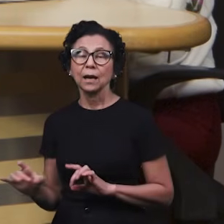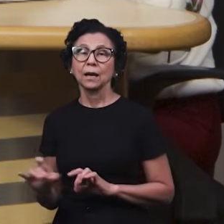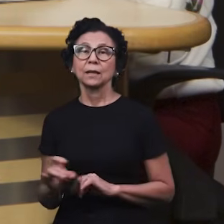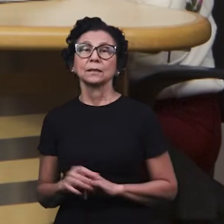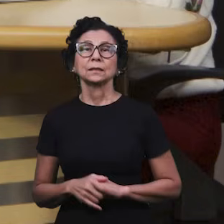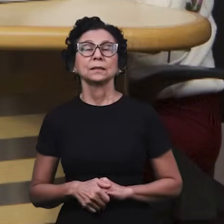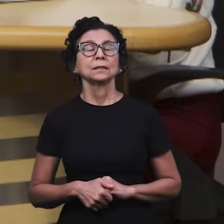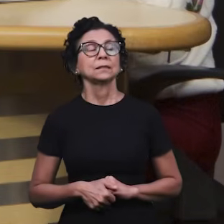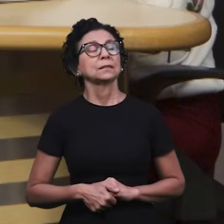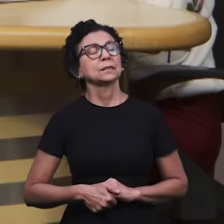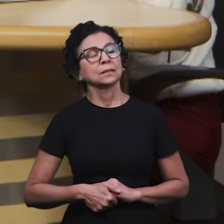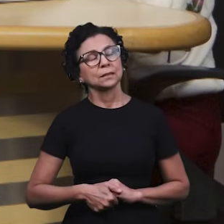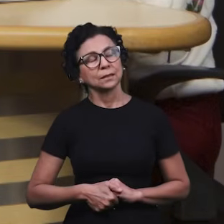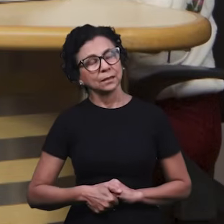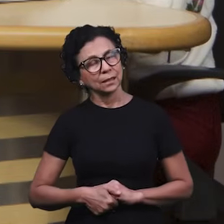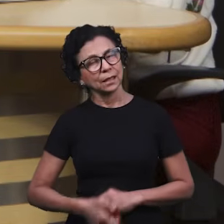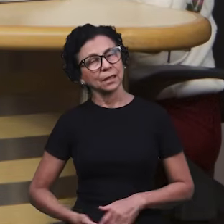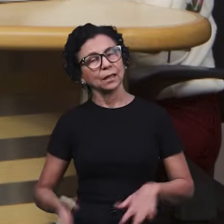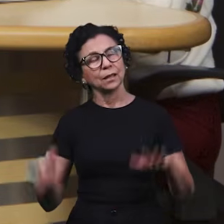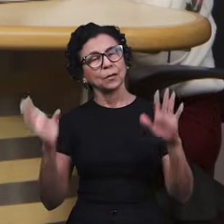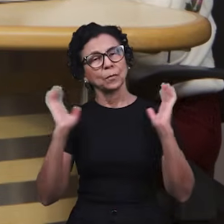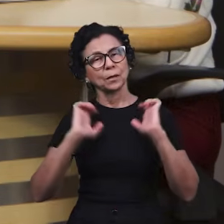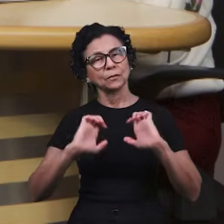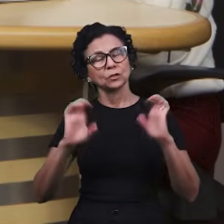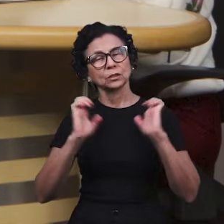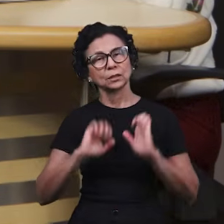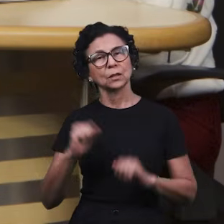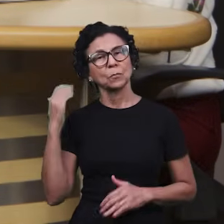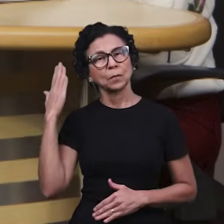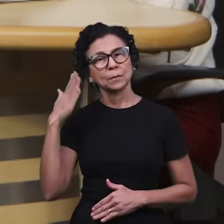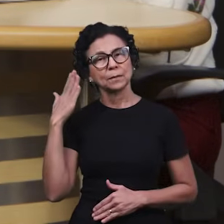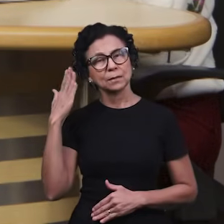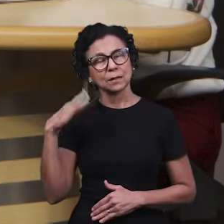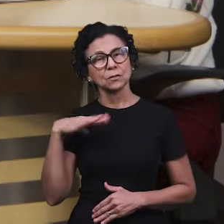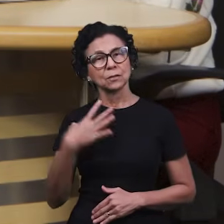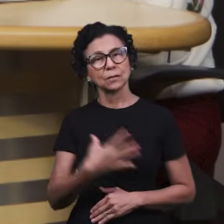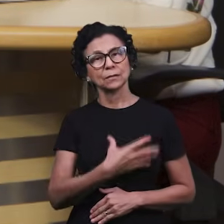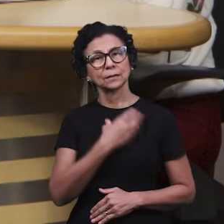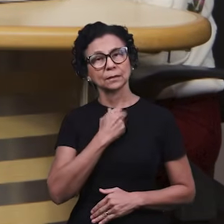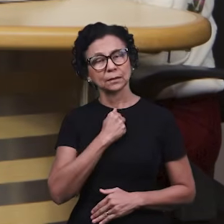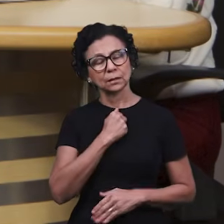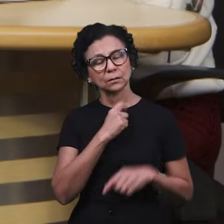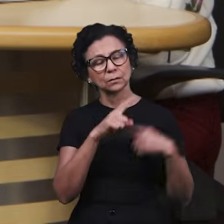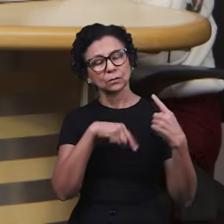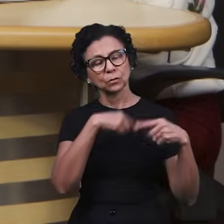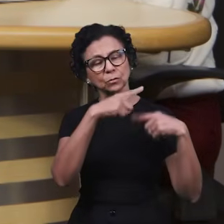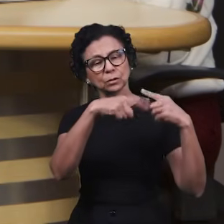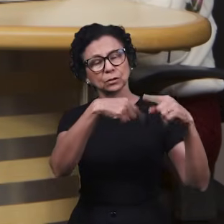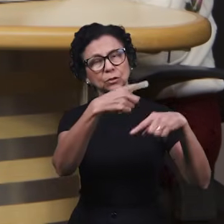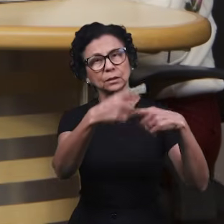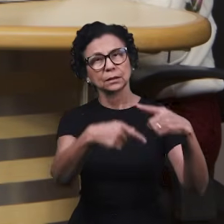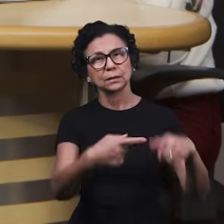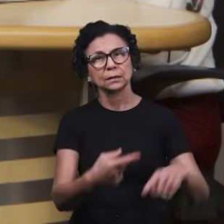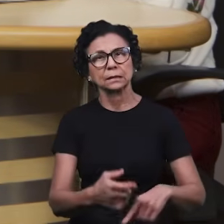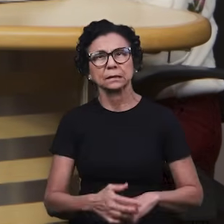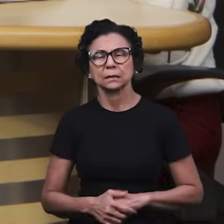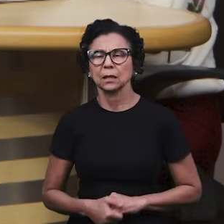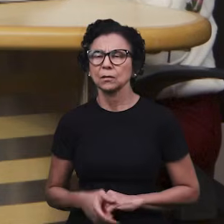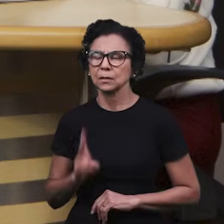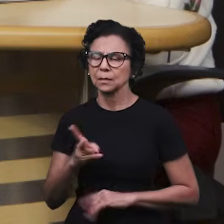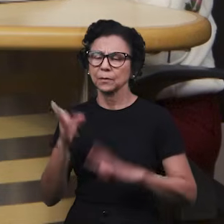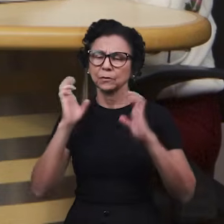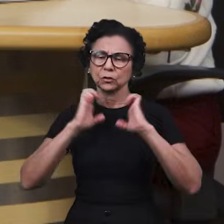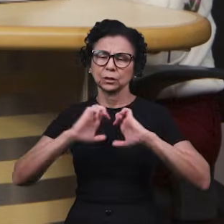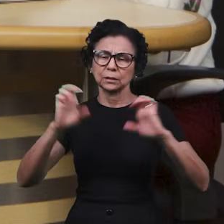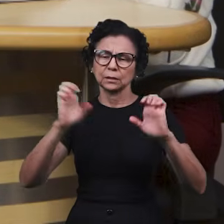gerações. A preciosa semente, a herança preciosa que o Senhor nos deu em cada lugar. Deitado, andando pelo caminho, andando